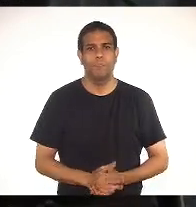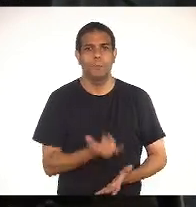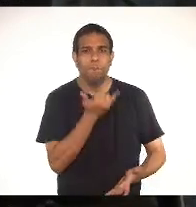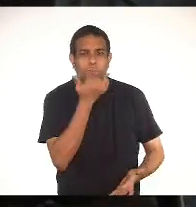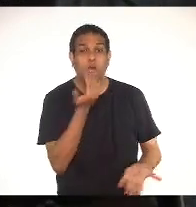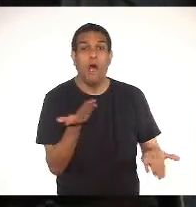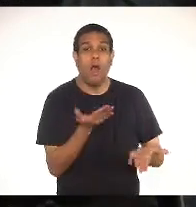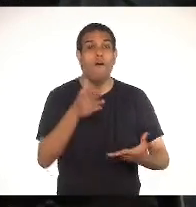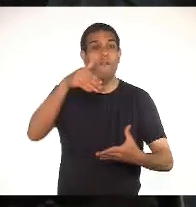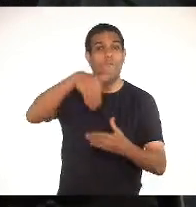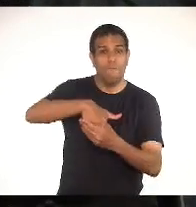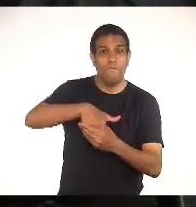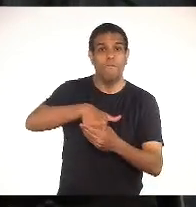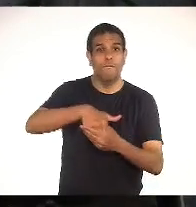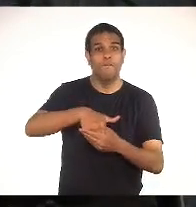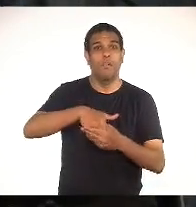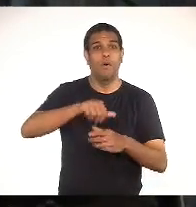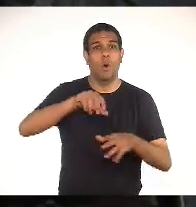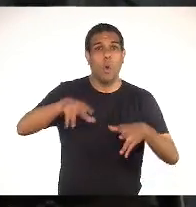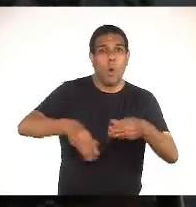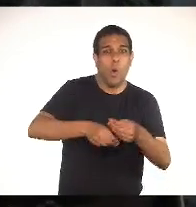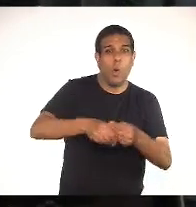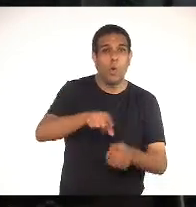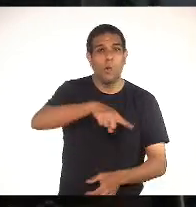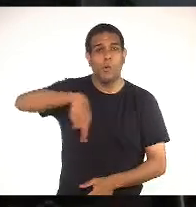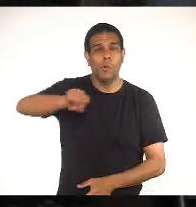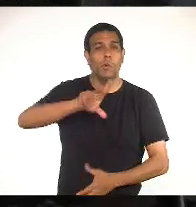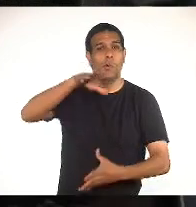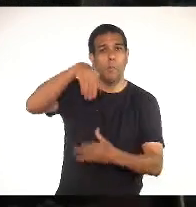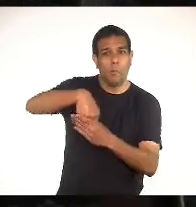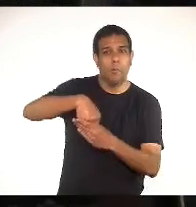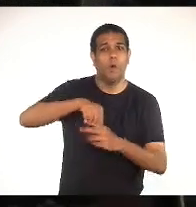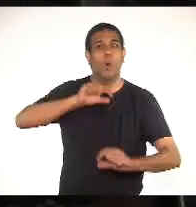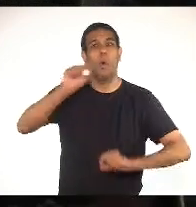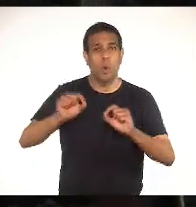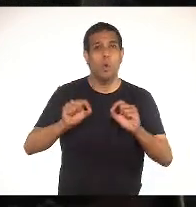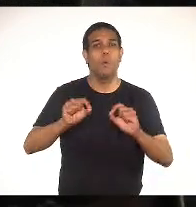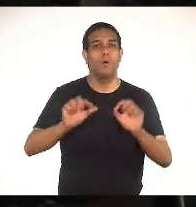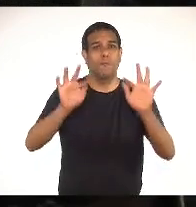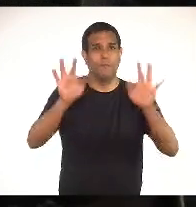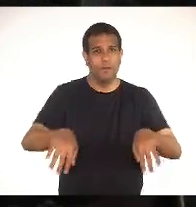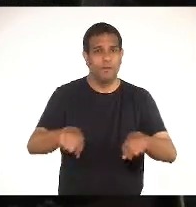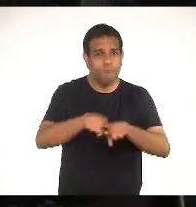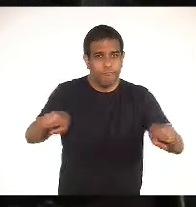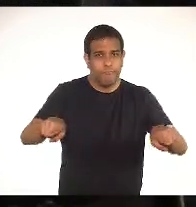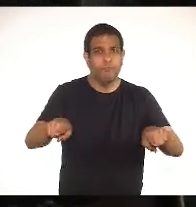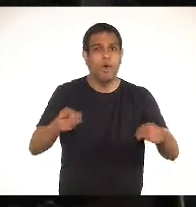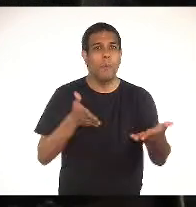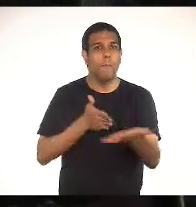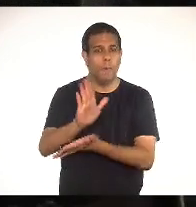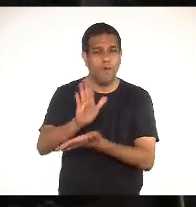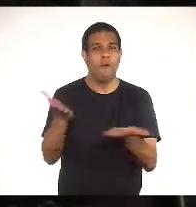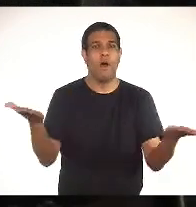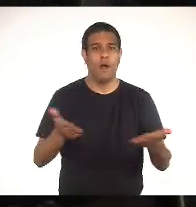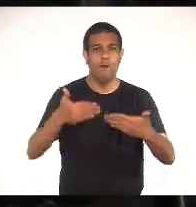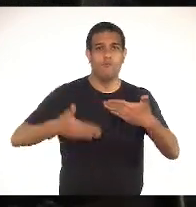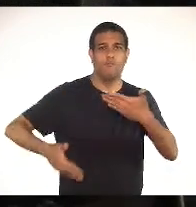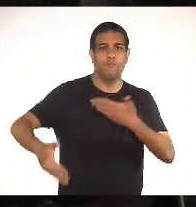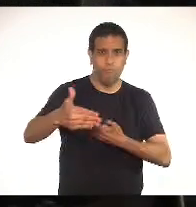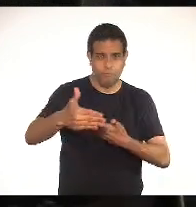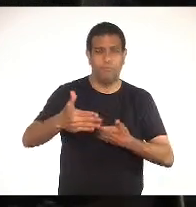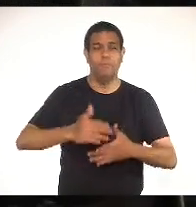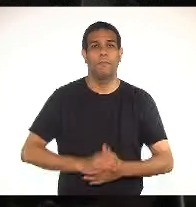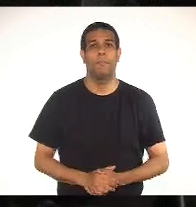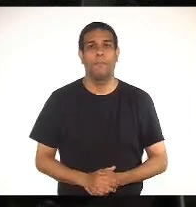Em votação, a redação assim emendada. Os senhores que aprovam como estão, aprovado. Em votação, redação final. Os senhores que aprovam como estão, aprovado. Vai